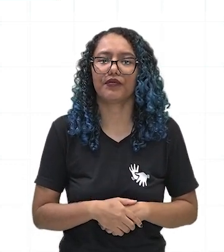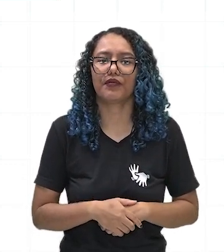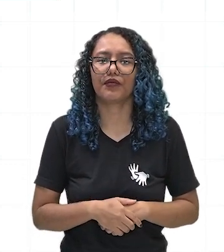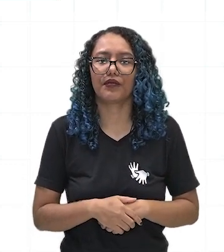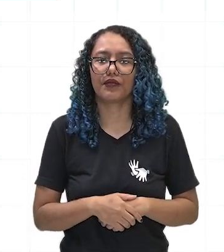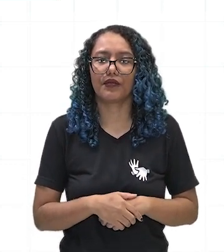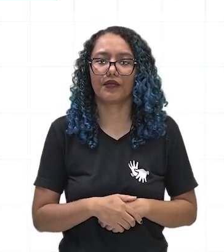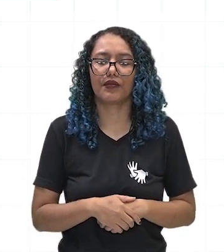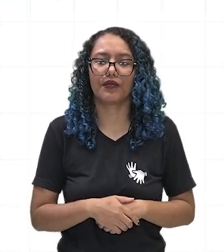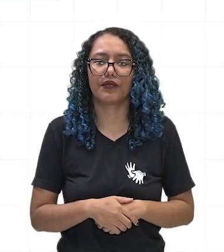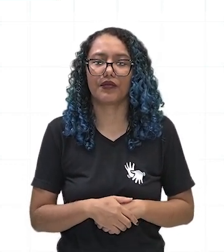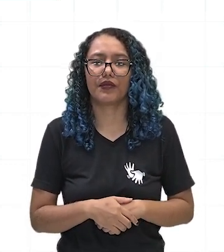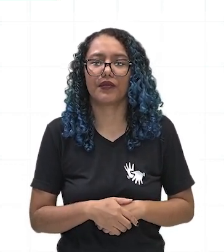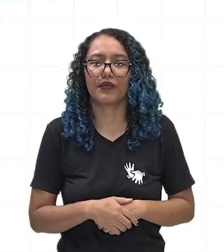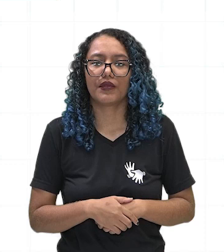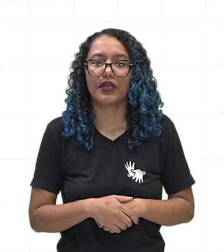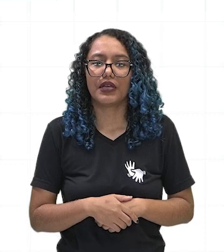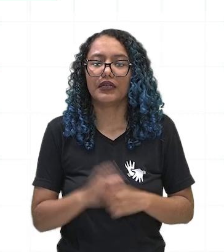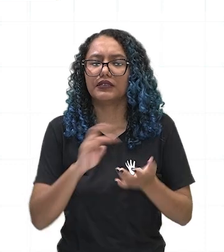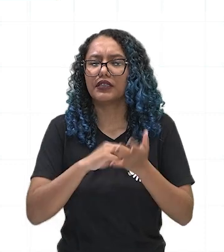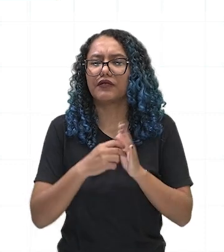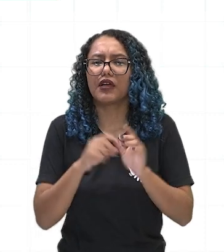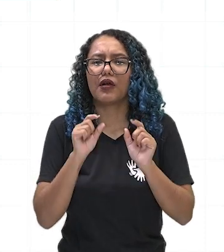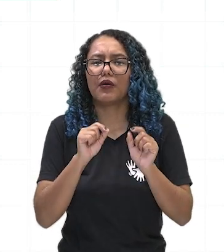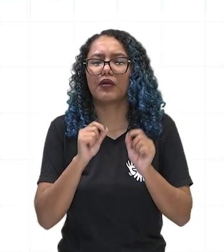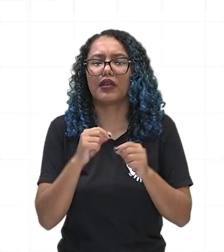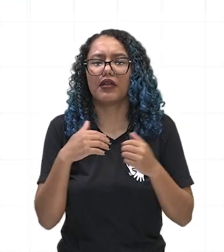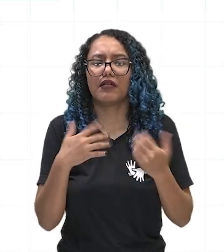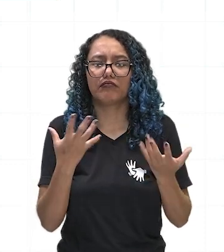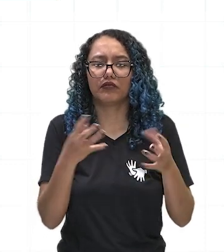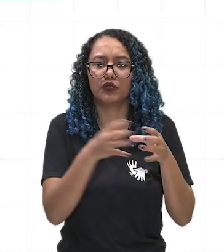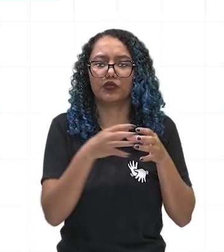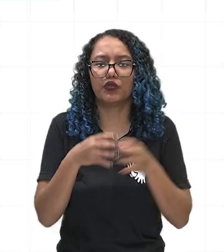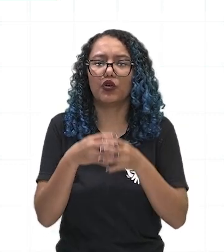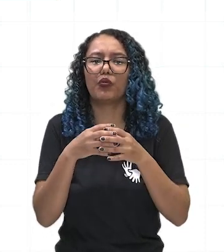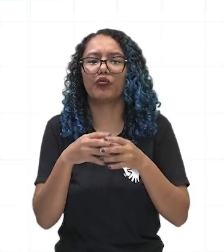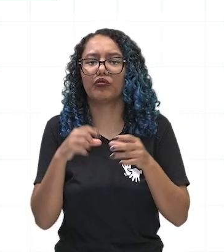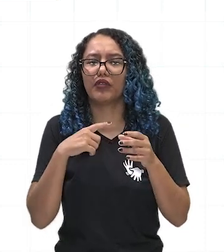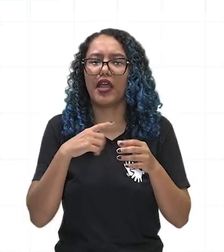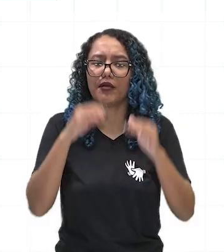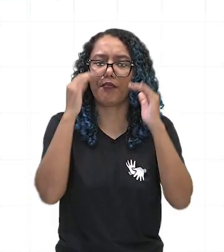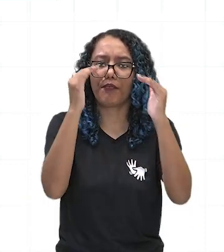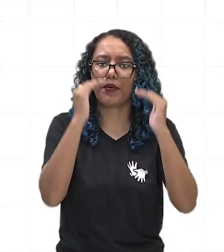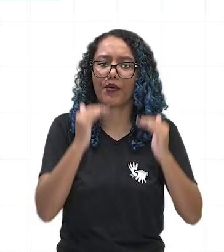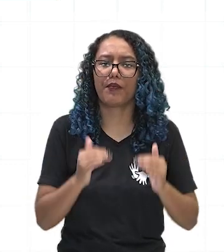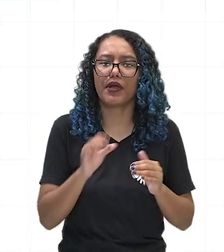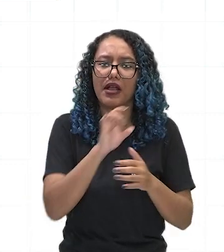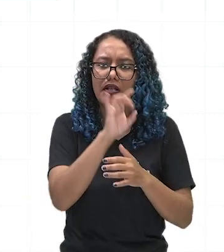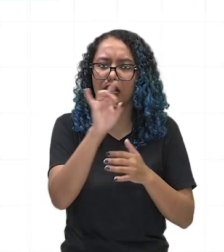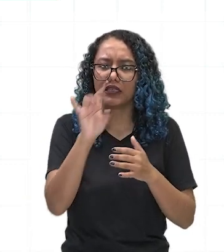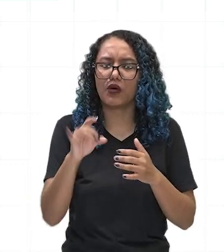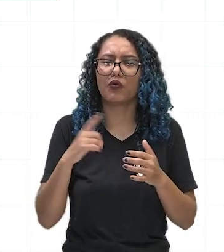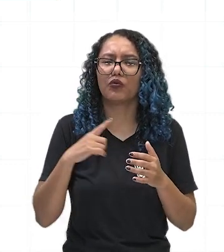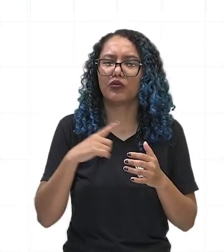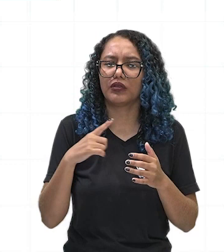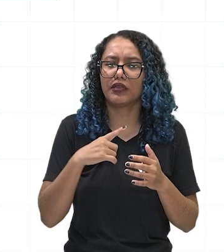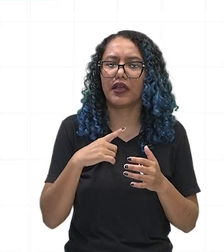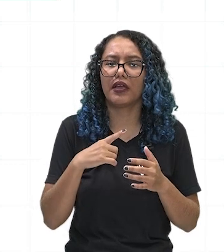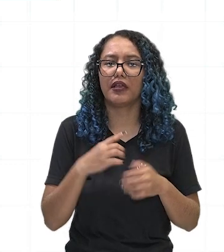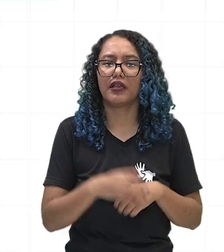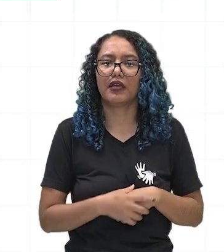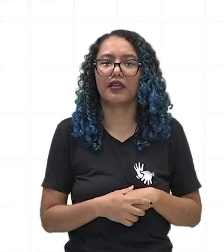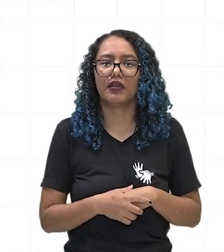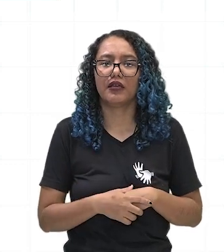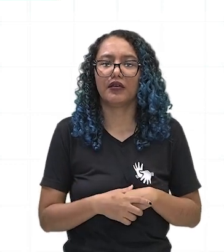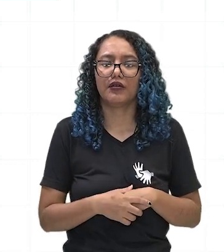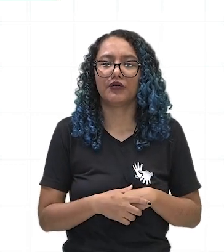uma hierarquia, certo? Então cada táxon abrange aí um grupo com um número cada